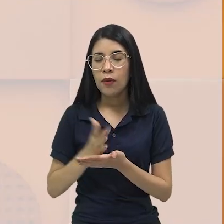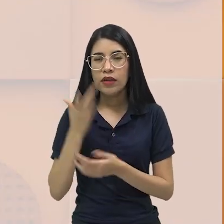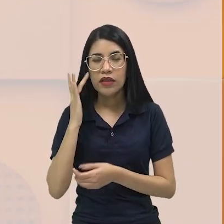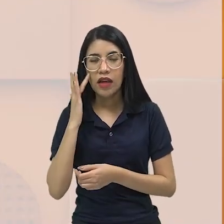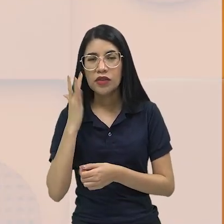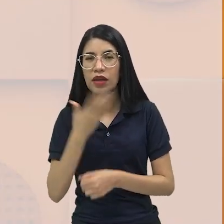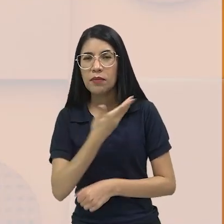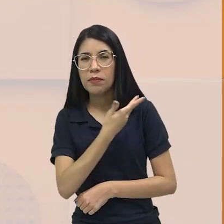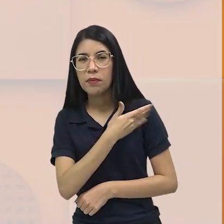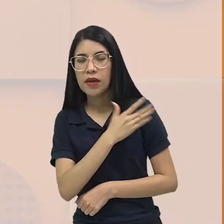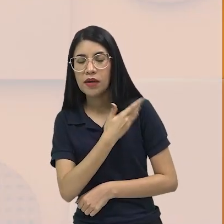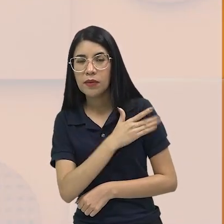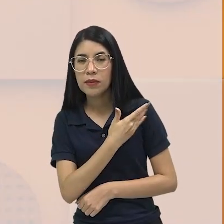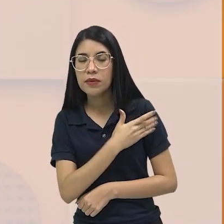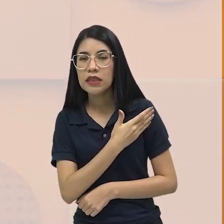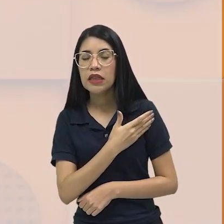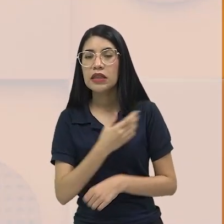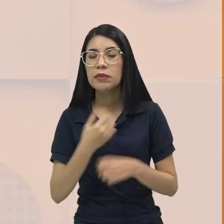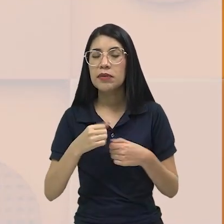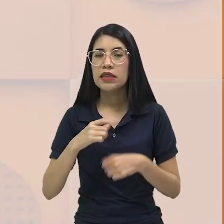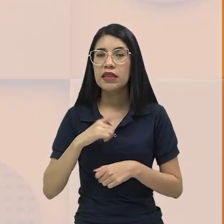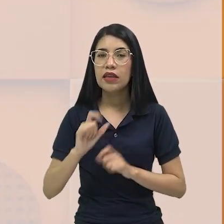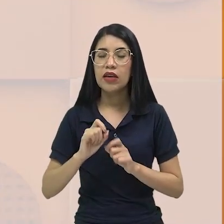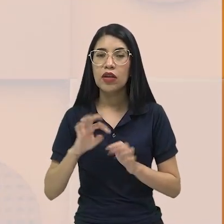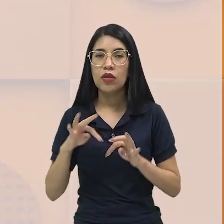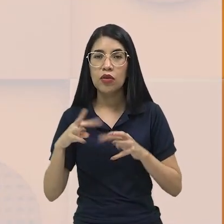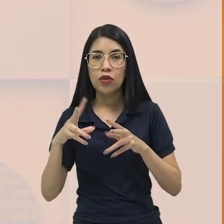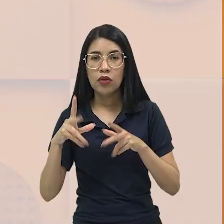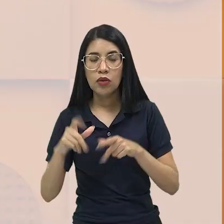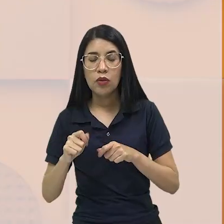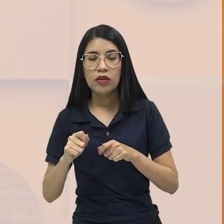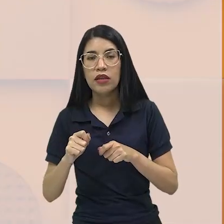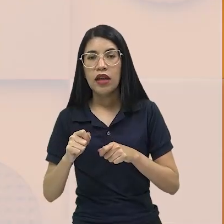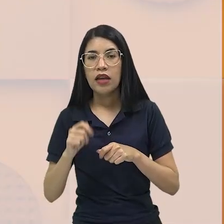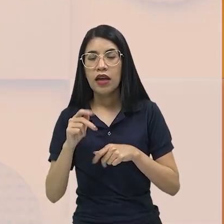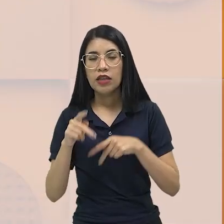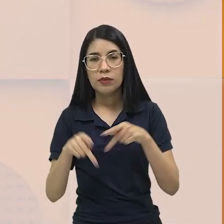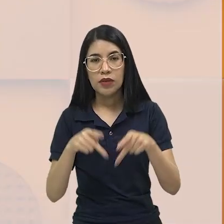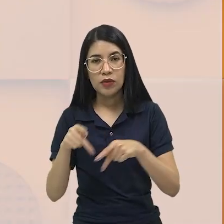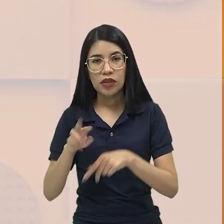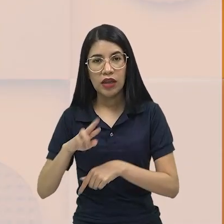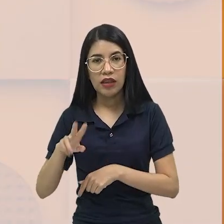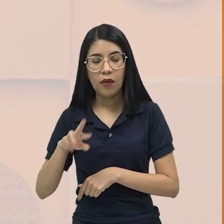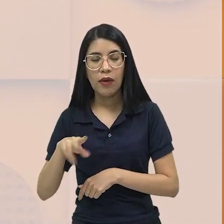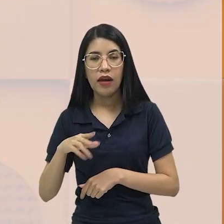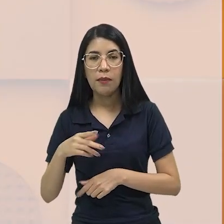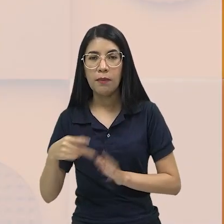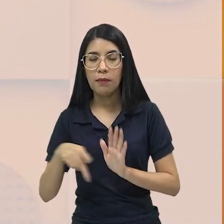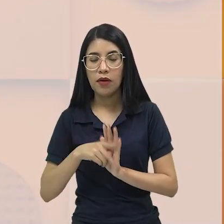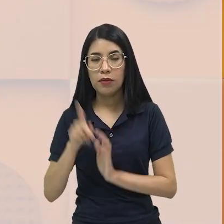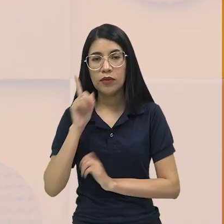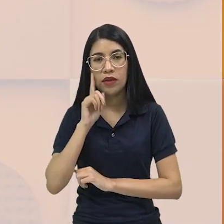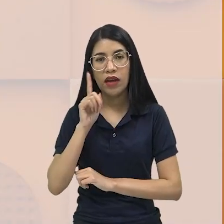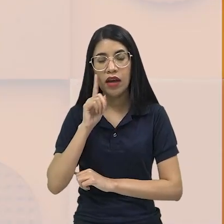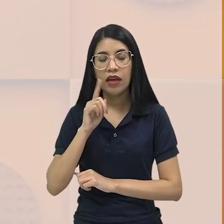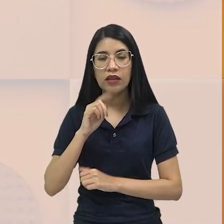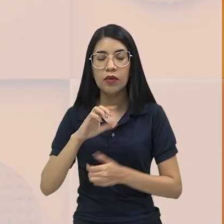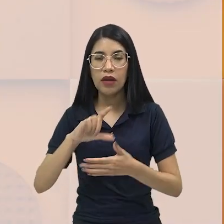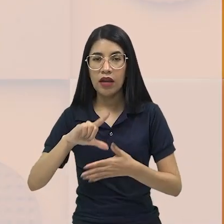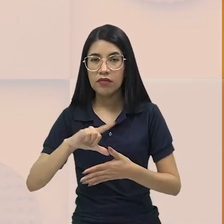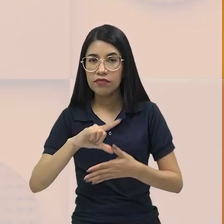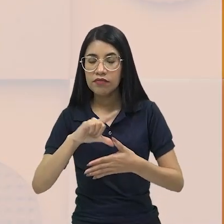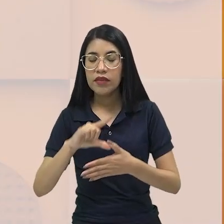que os norte-americanos, estadunidenses, têm que chamar todo aquele que não é estadunidense de latino, que mora nas Américas, ela é